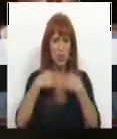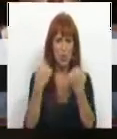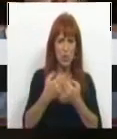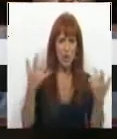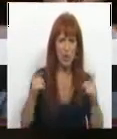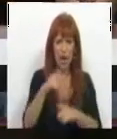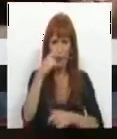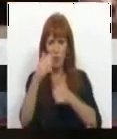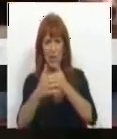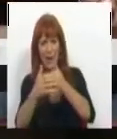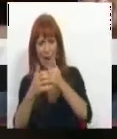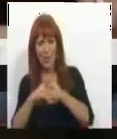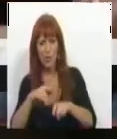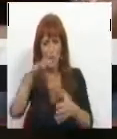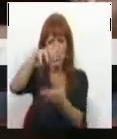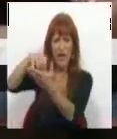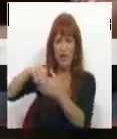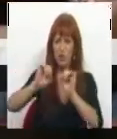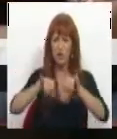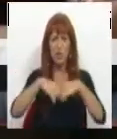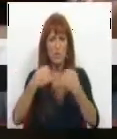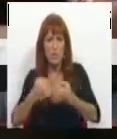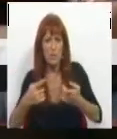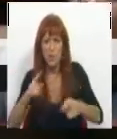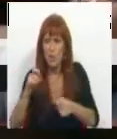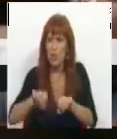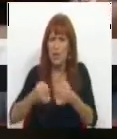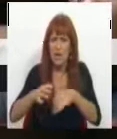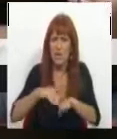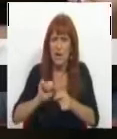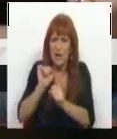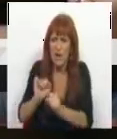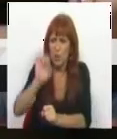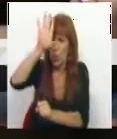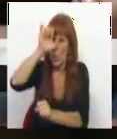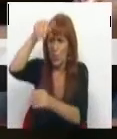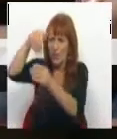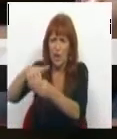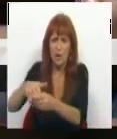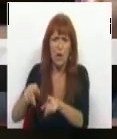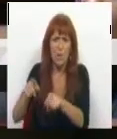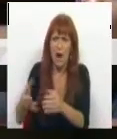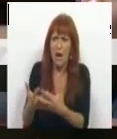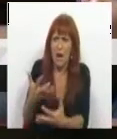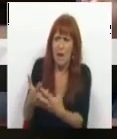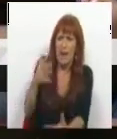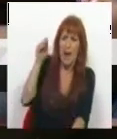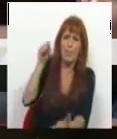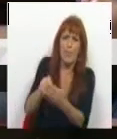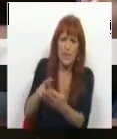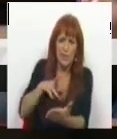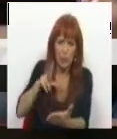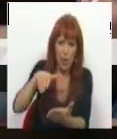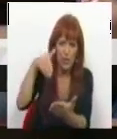social, com as pessoas idosas, com os equipamentos sociais, são os partidos que fizeram parte do governo que mais acentuou a pobreza